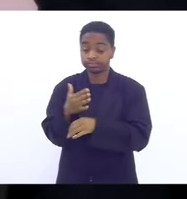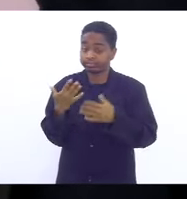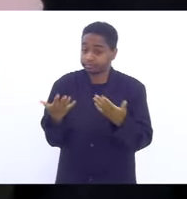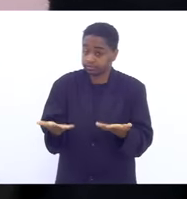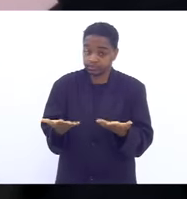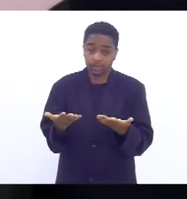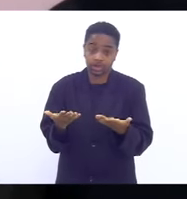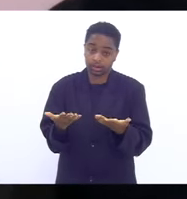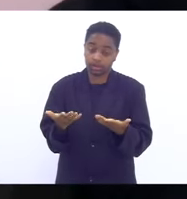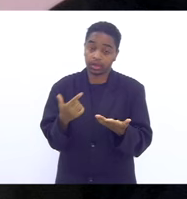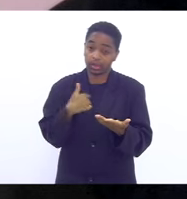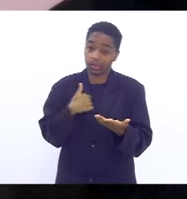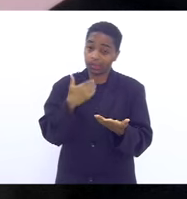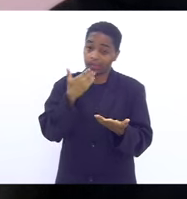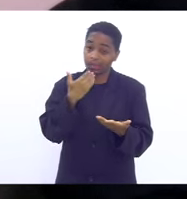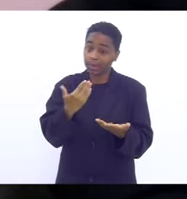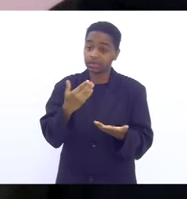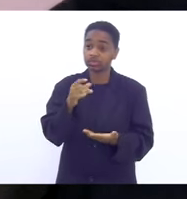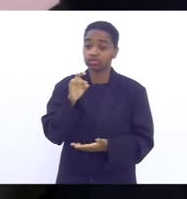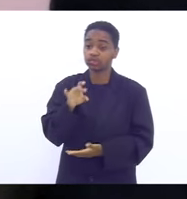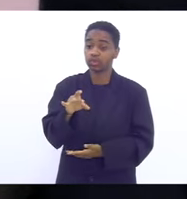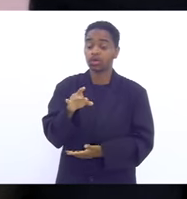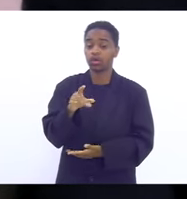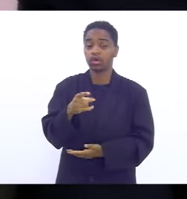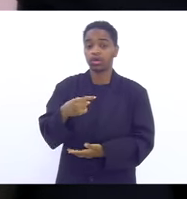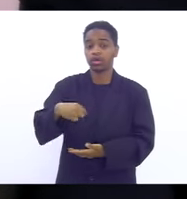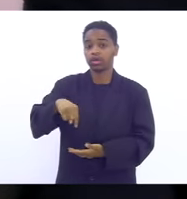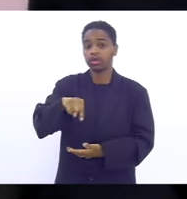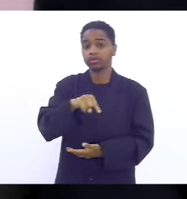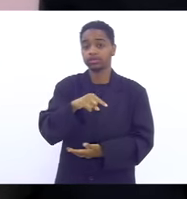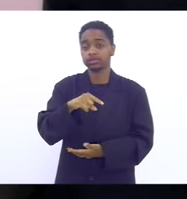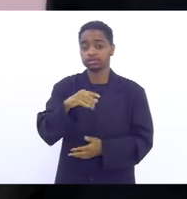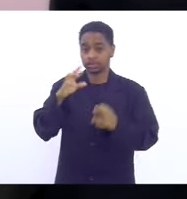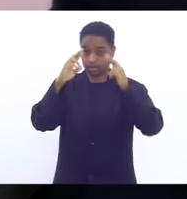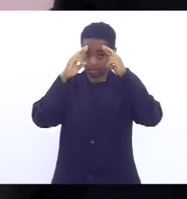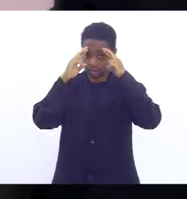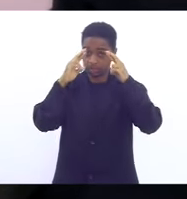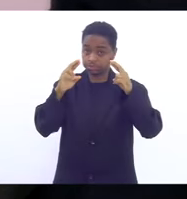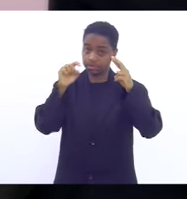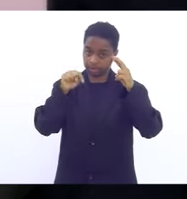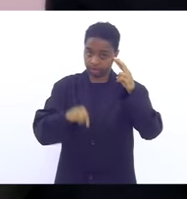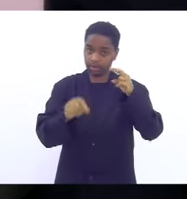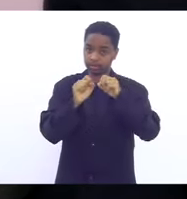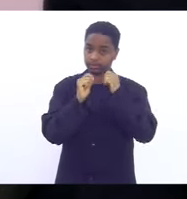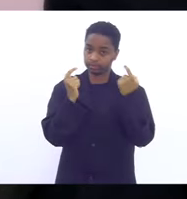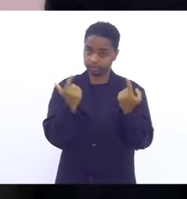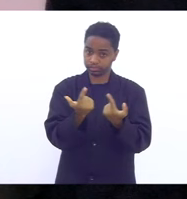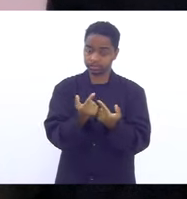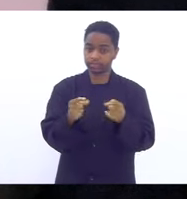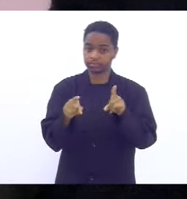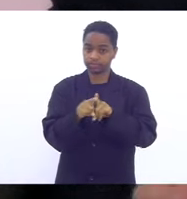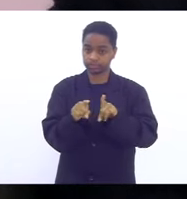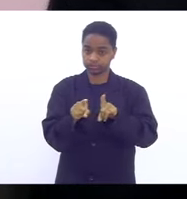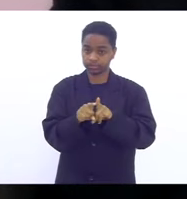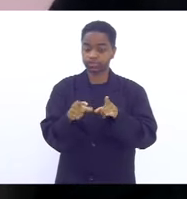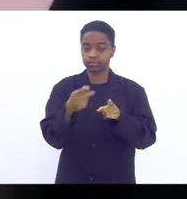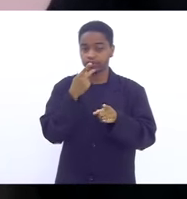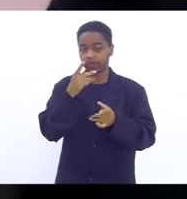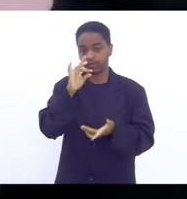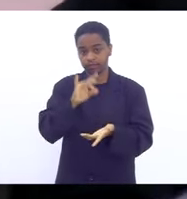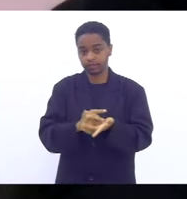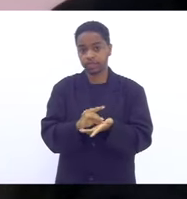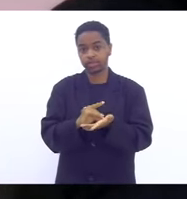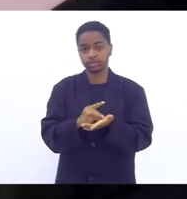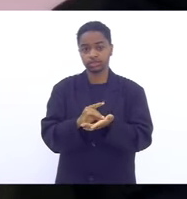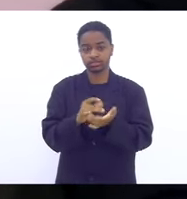Então, eu só peço só que vocês, entendeu, tenham respeito aqui o parlamento e que seja honesto com o nosso povo